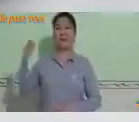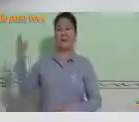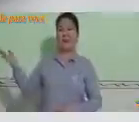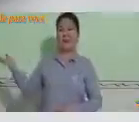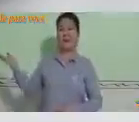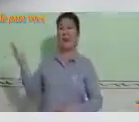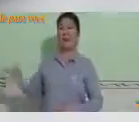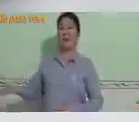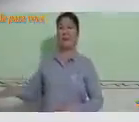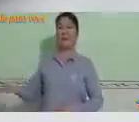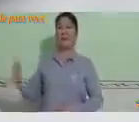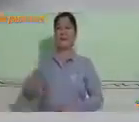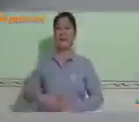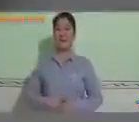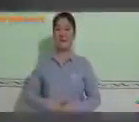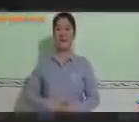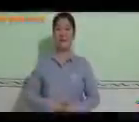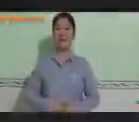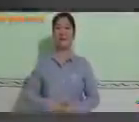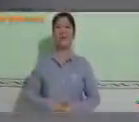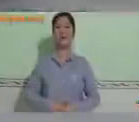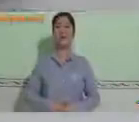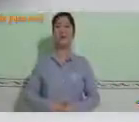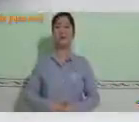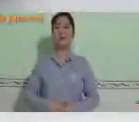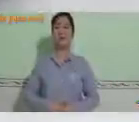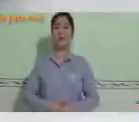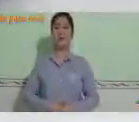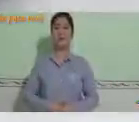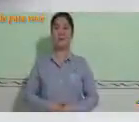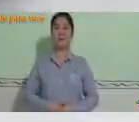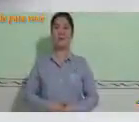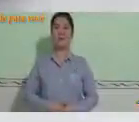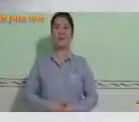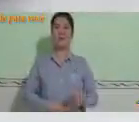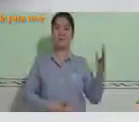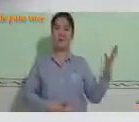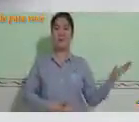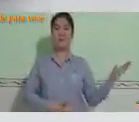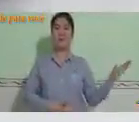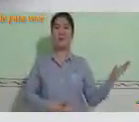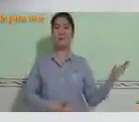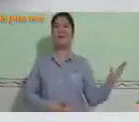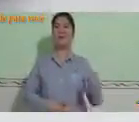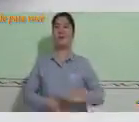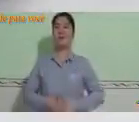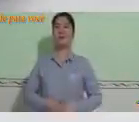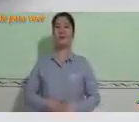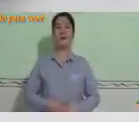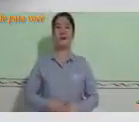F A Z R E S F O L I A C cedilha O T U S C A S E I R A S A C CAD